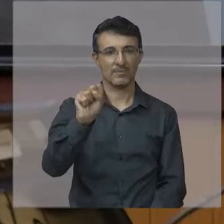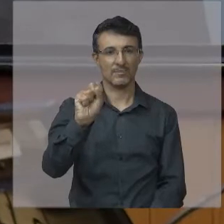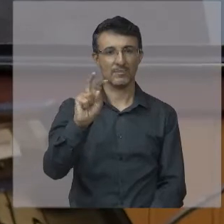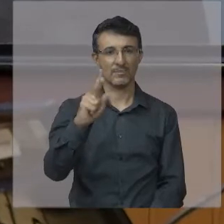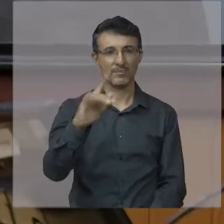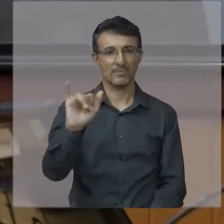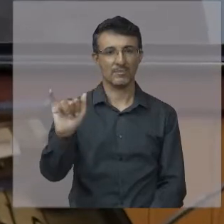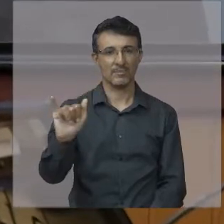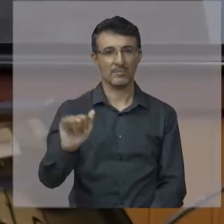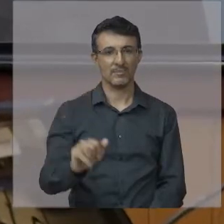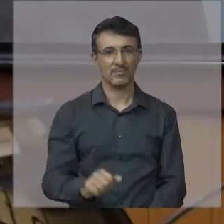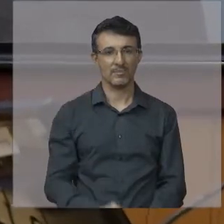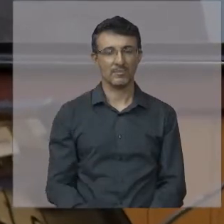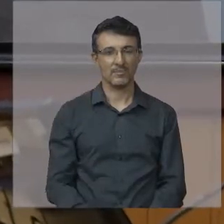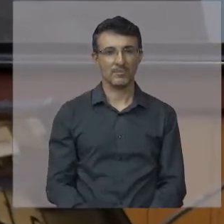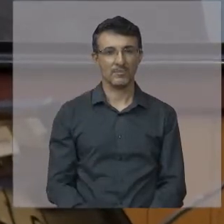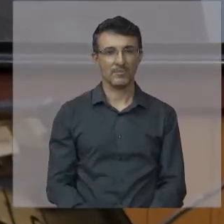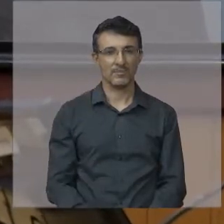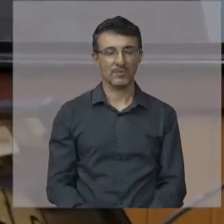Zé Luiz.